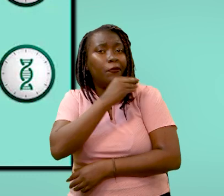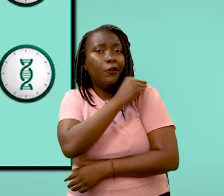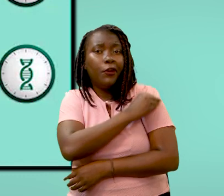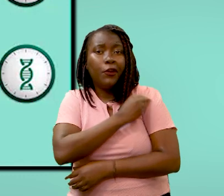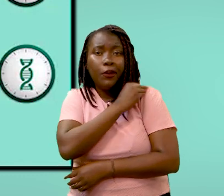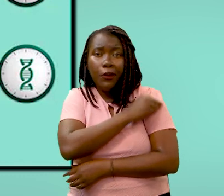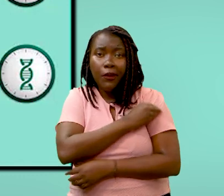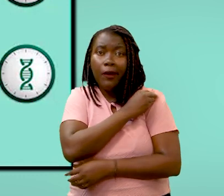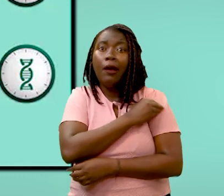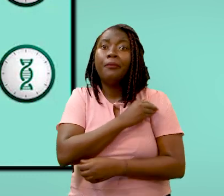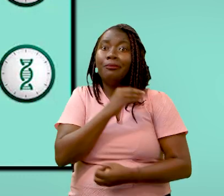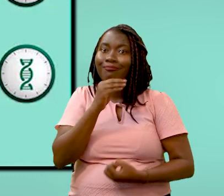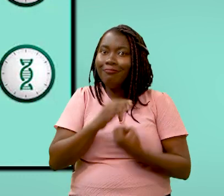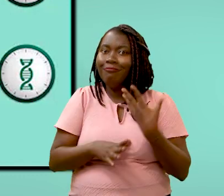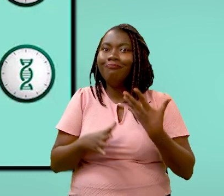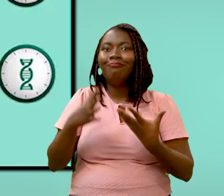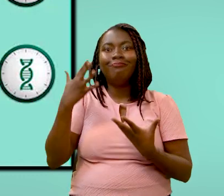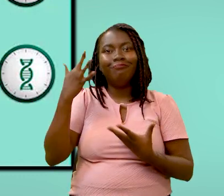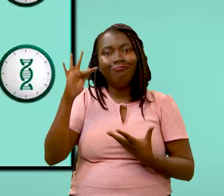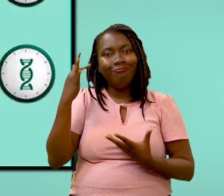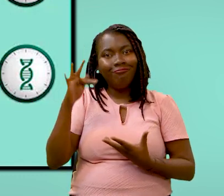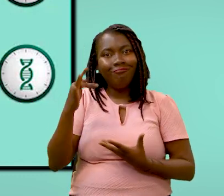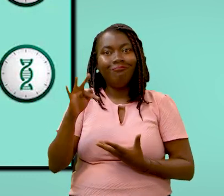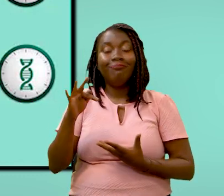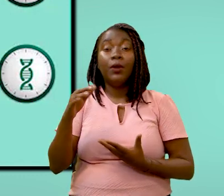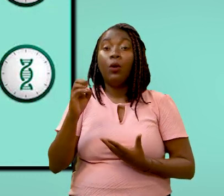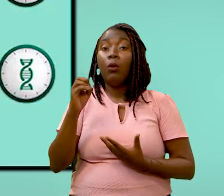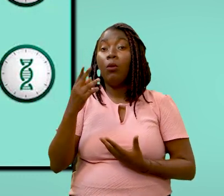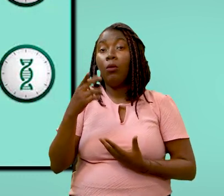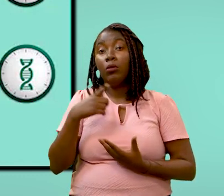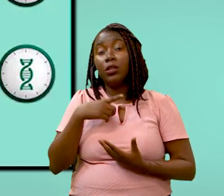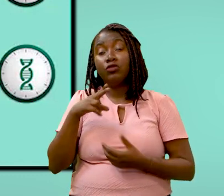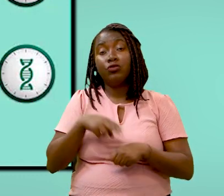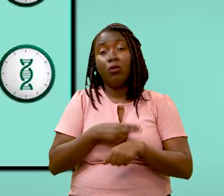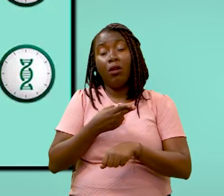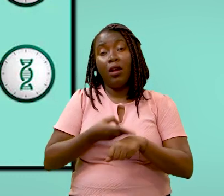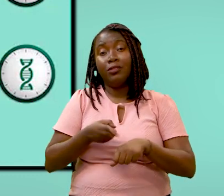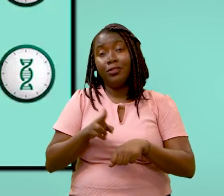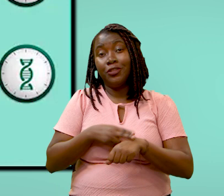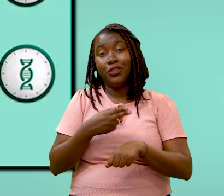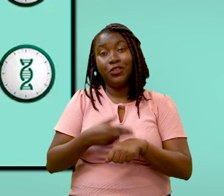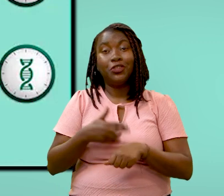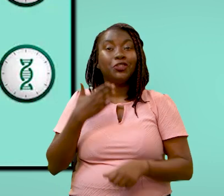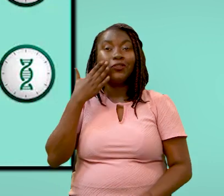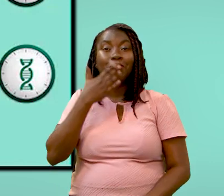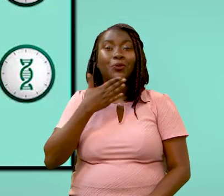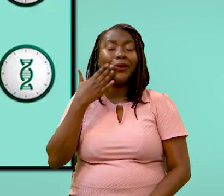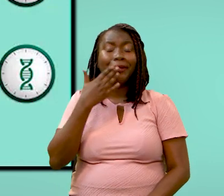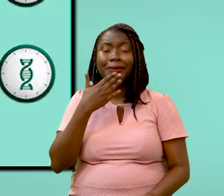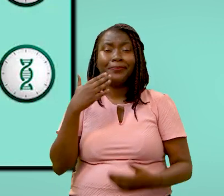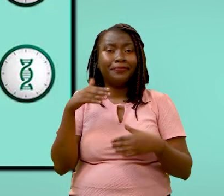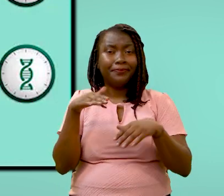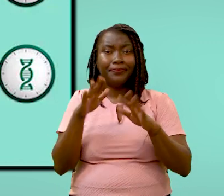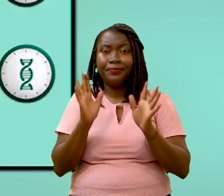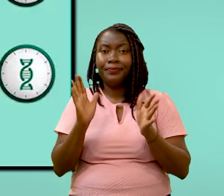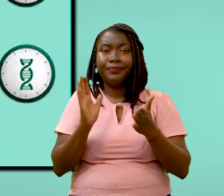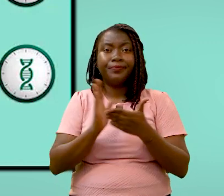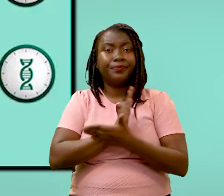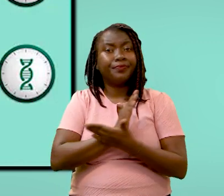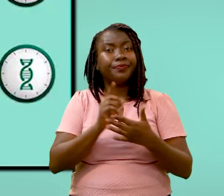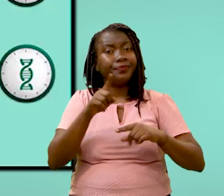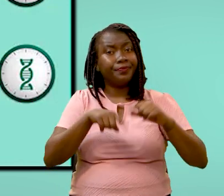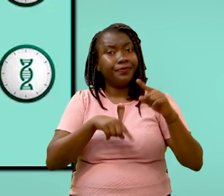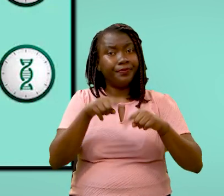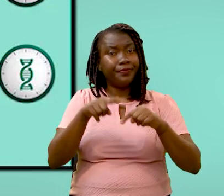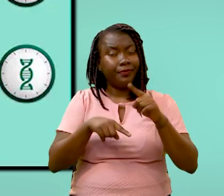vezes, o vinho tinto desencadeia a crise. Outros têm com chocolate, com doce, enfim,